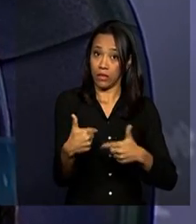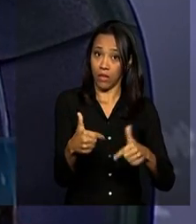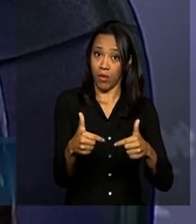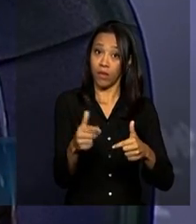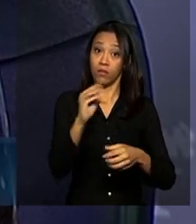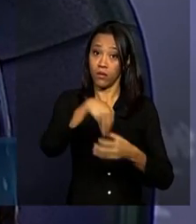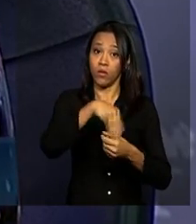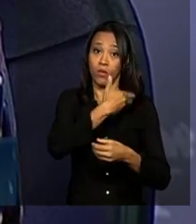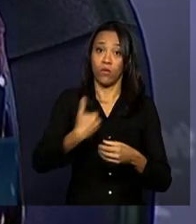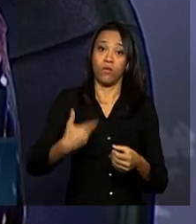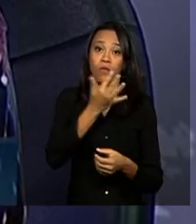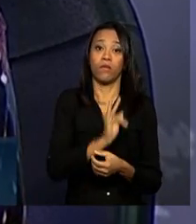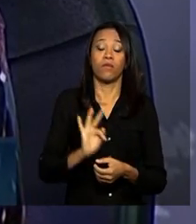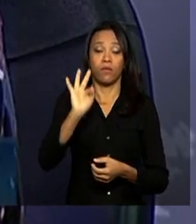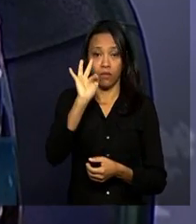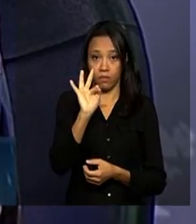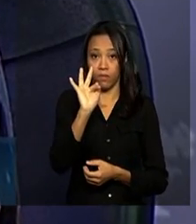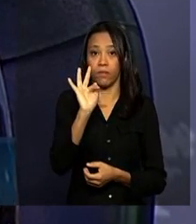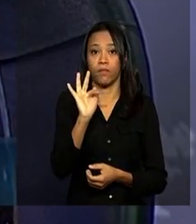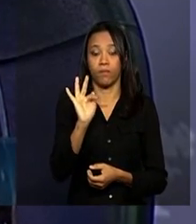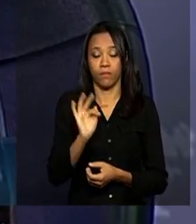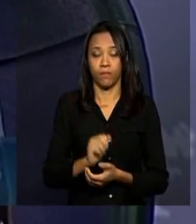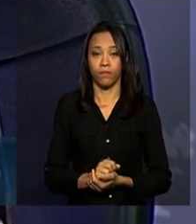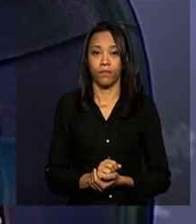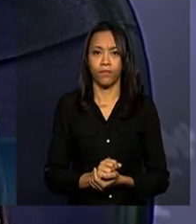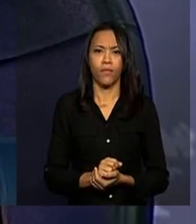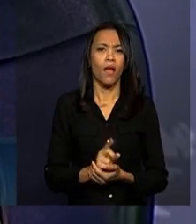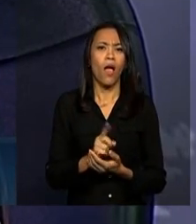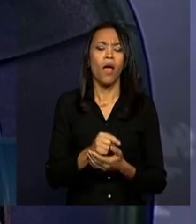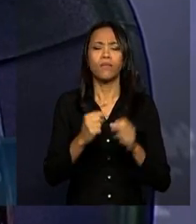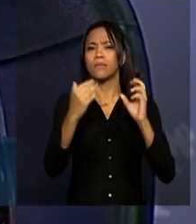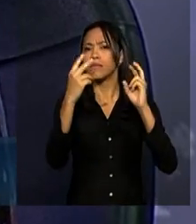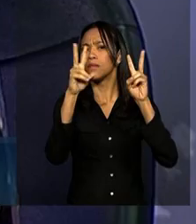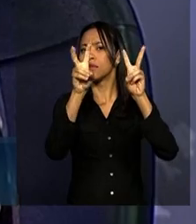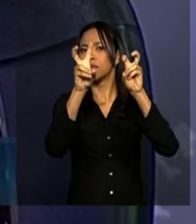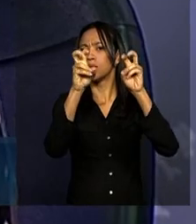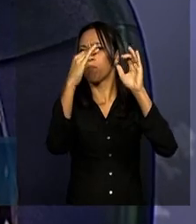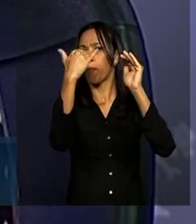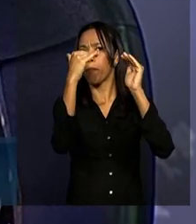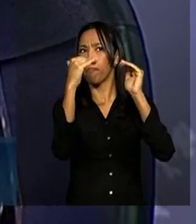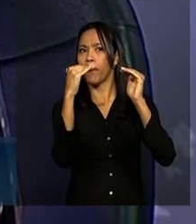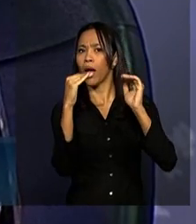no governo federal são temas que